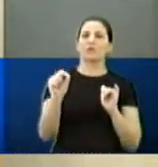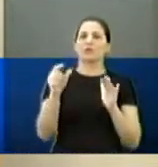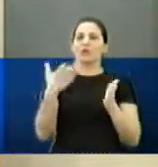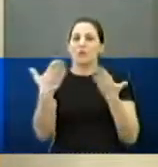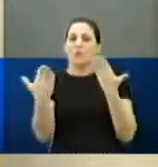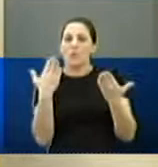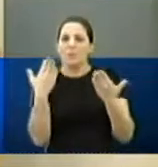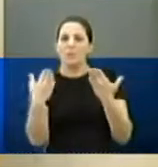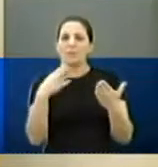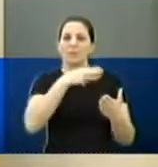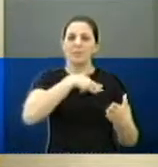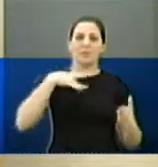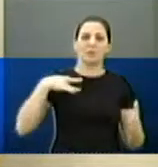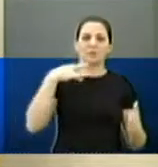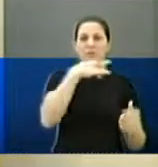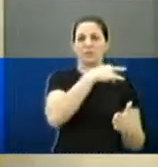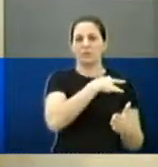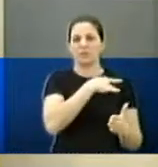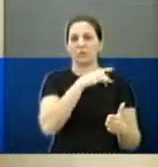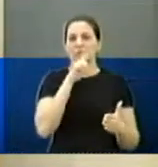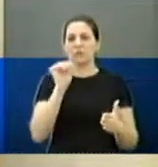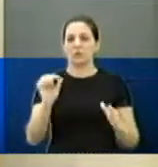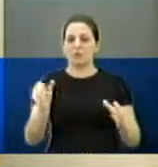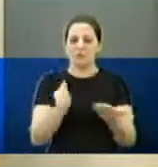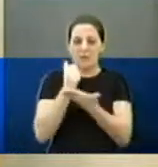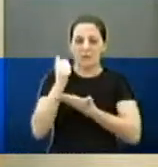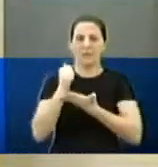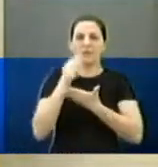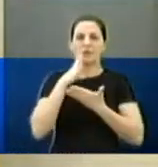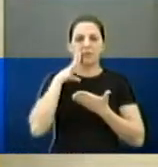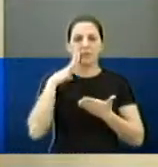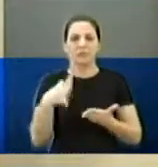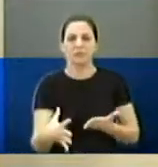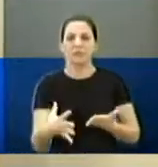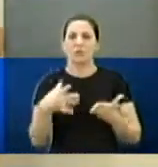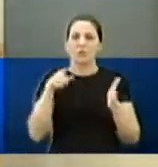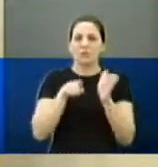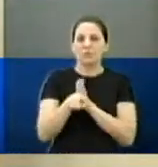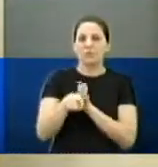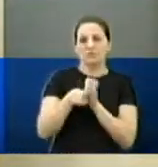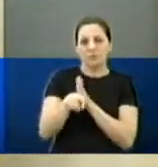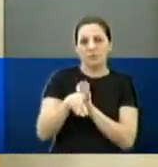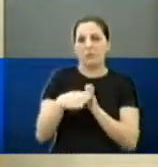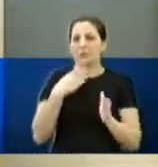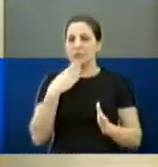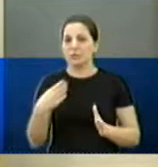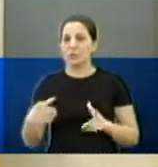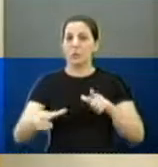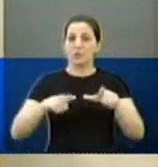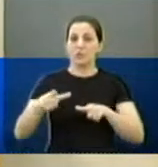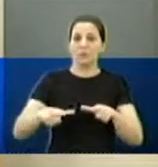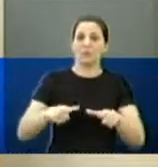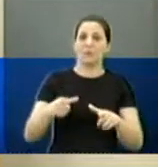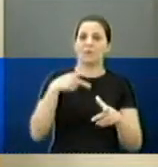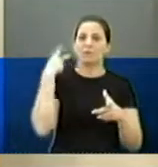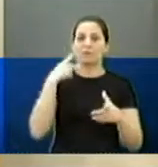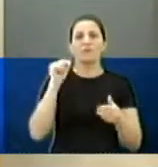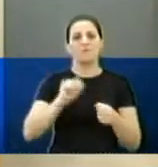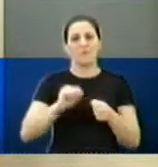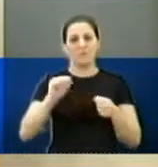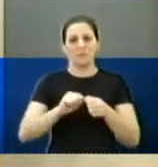parâmetro o Ministério da Saúde para fundamentar uma denúncia e pedir que seja investigada. O meu trabalho de vereador eu estou